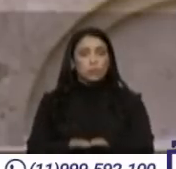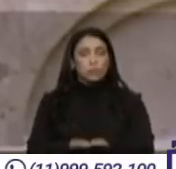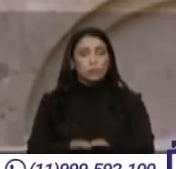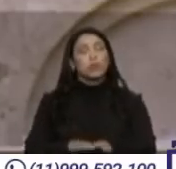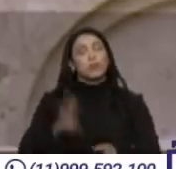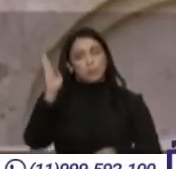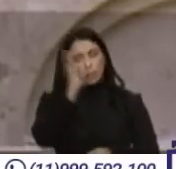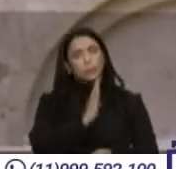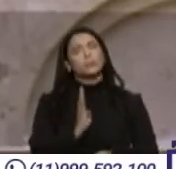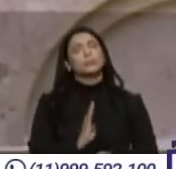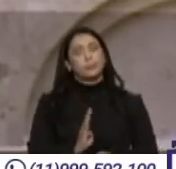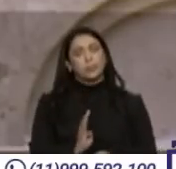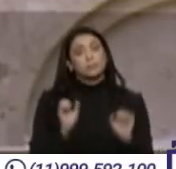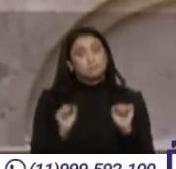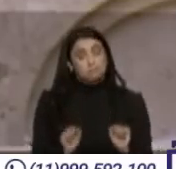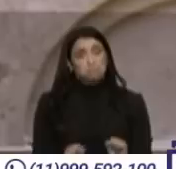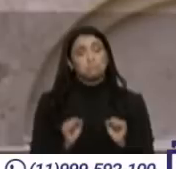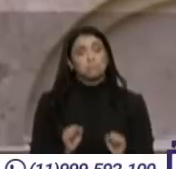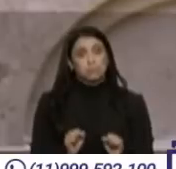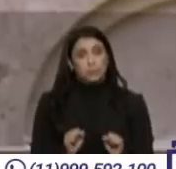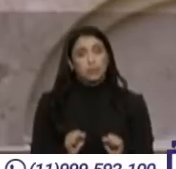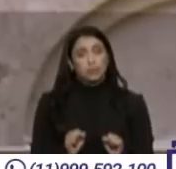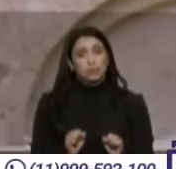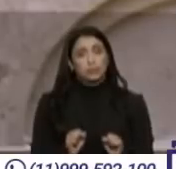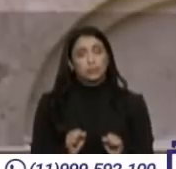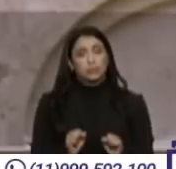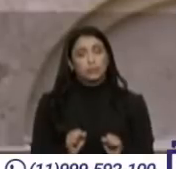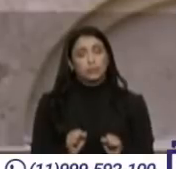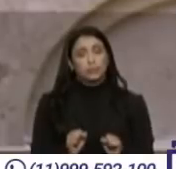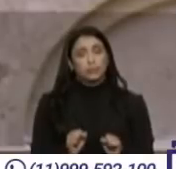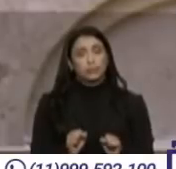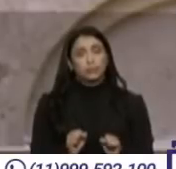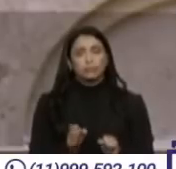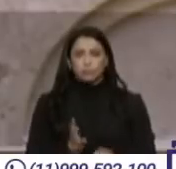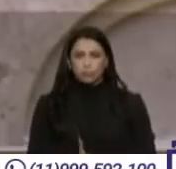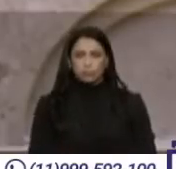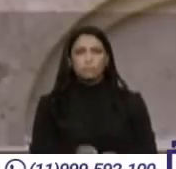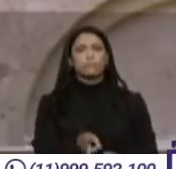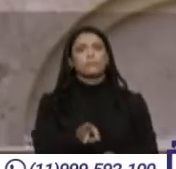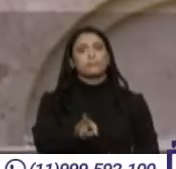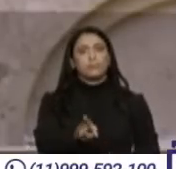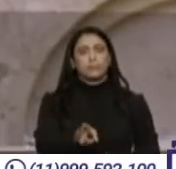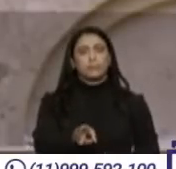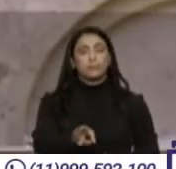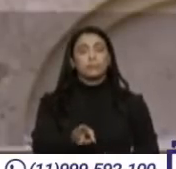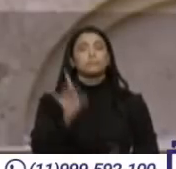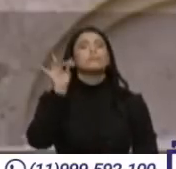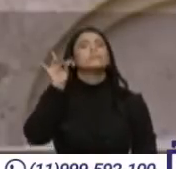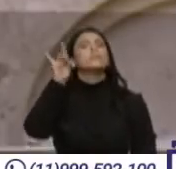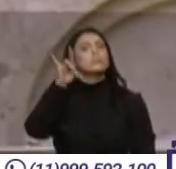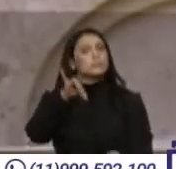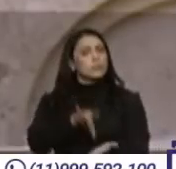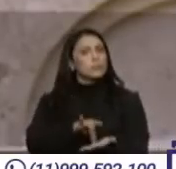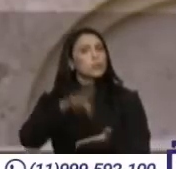que o Brasil pode tornar e manter real e concreto